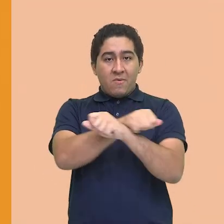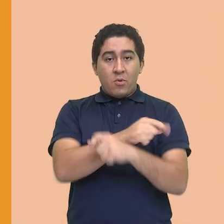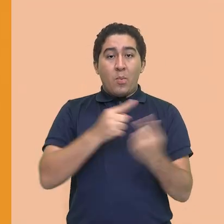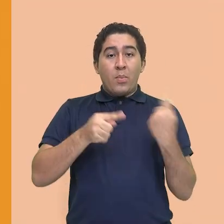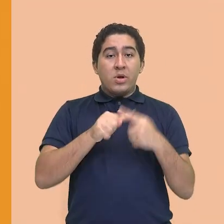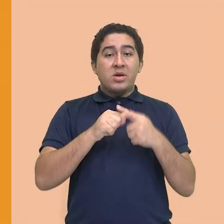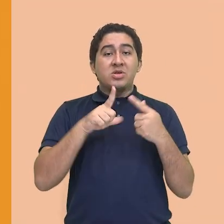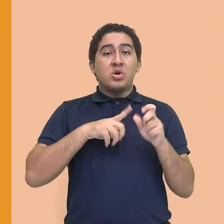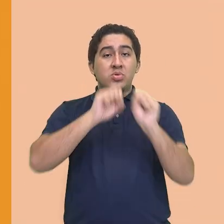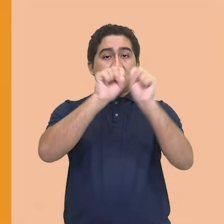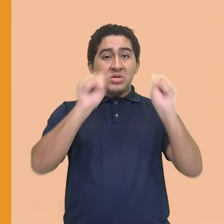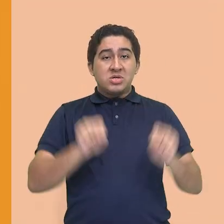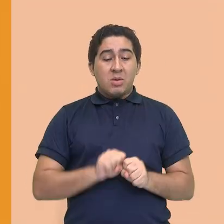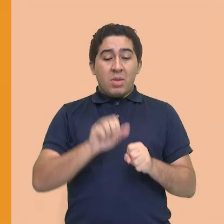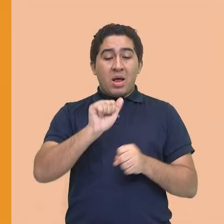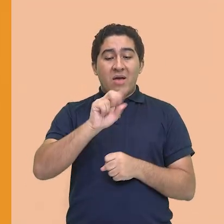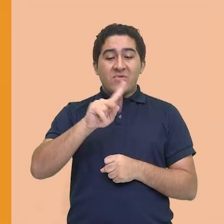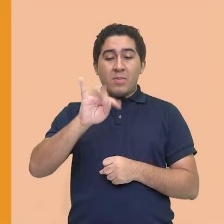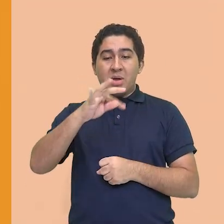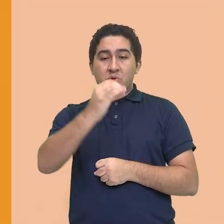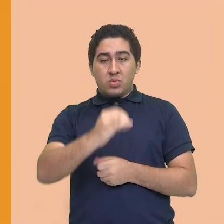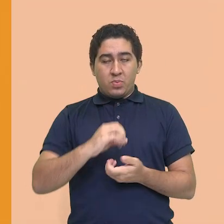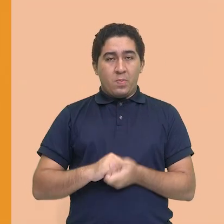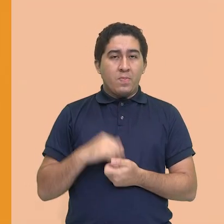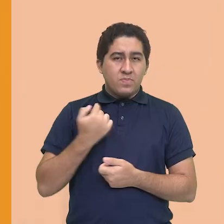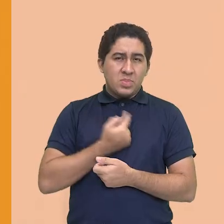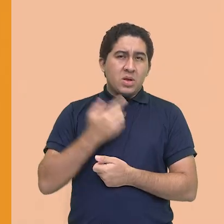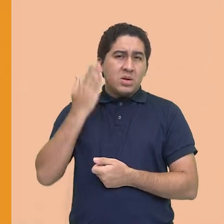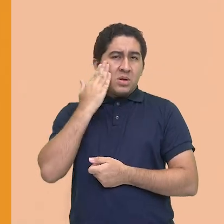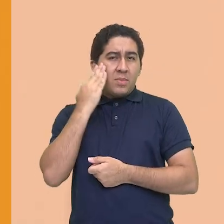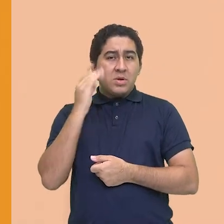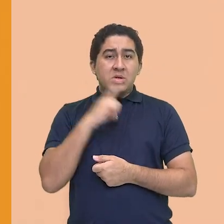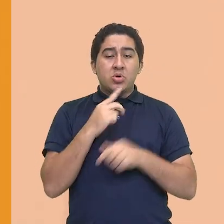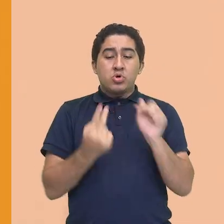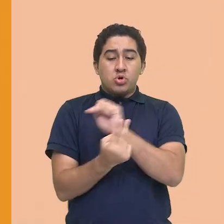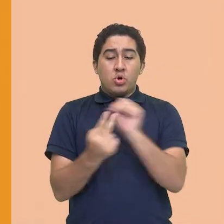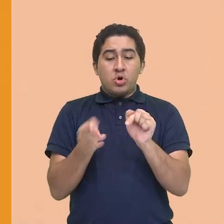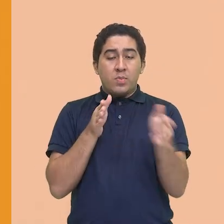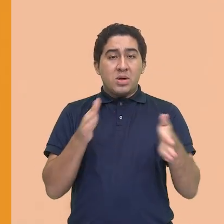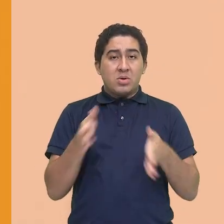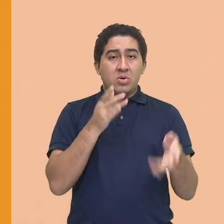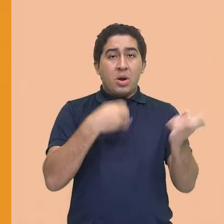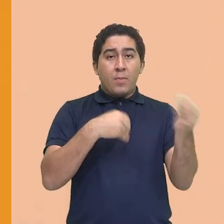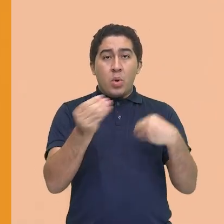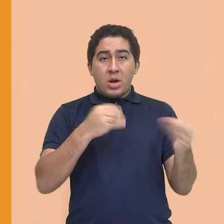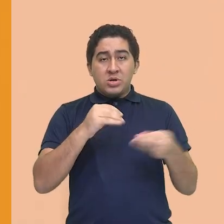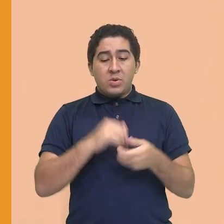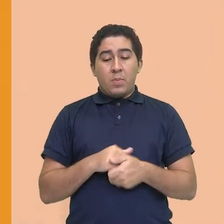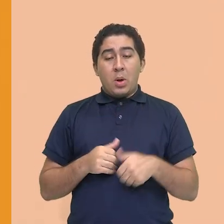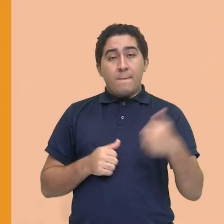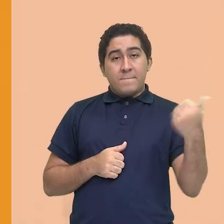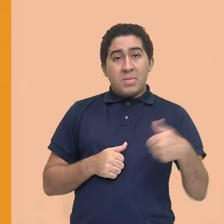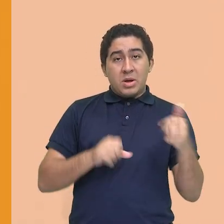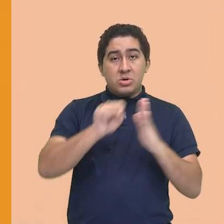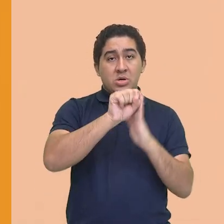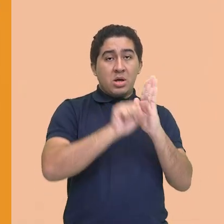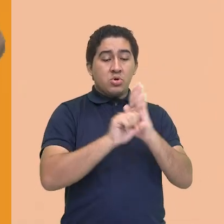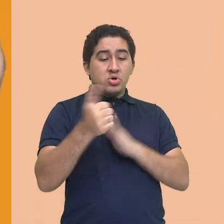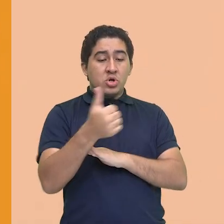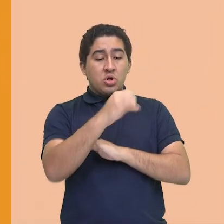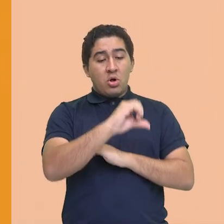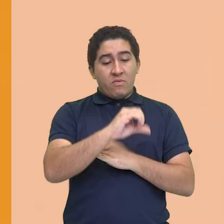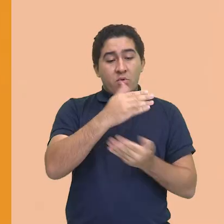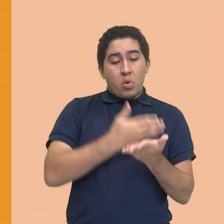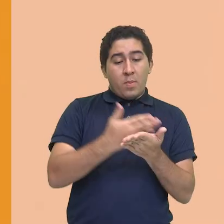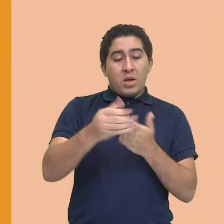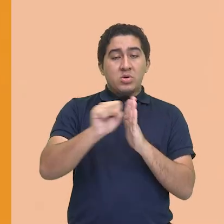sistema de aviamento. A gente sabe que houveram dois ciclos históricos da borracha, primeiro ali no século XIX,